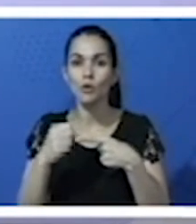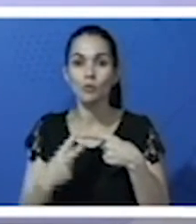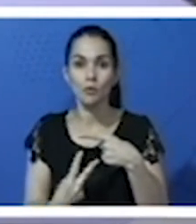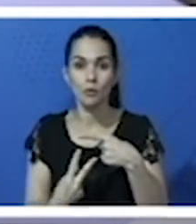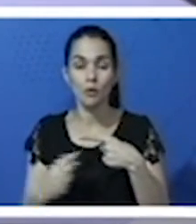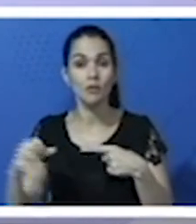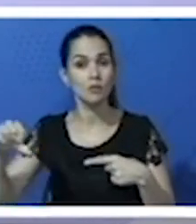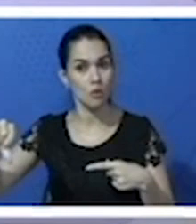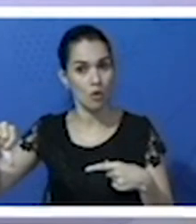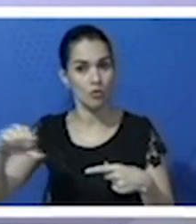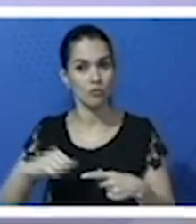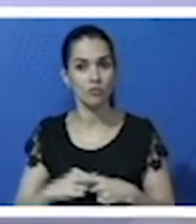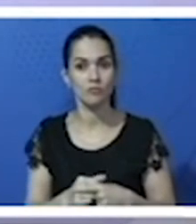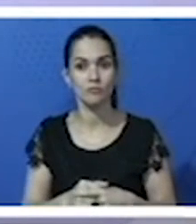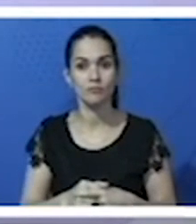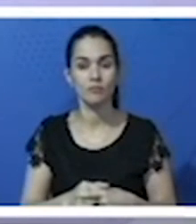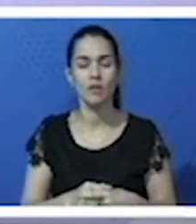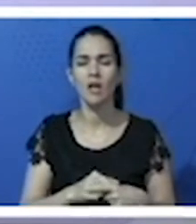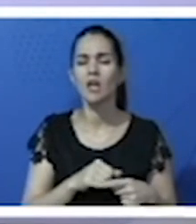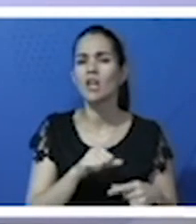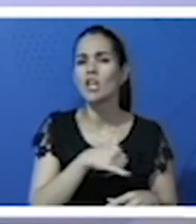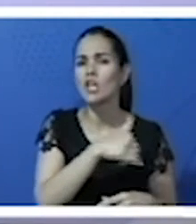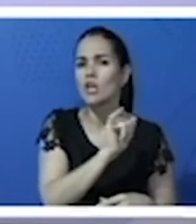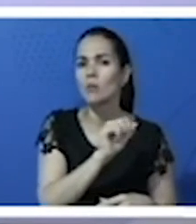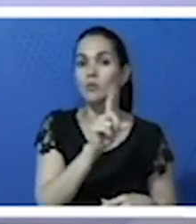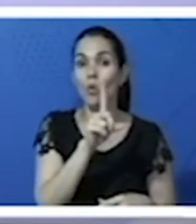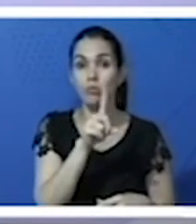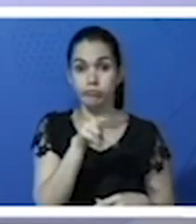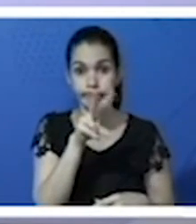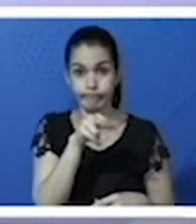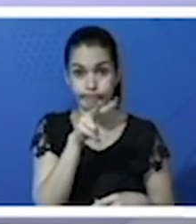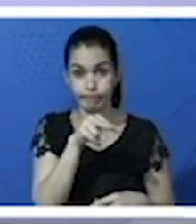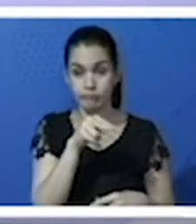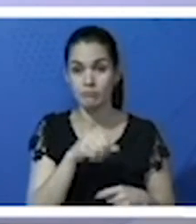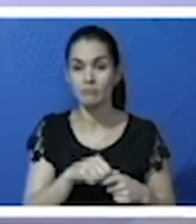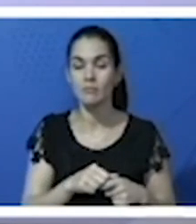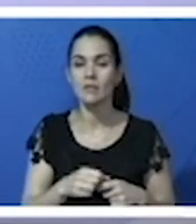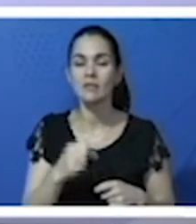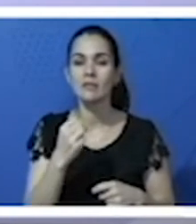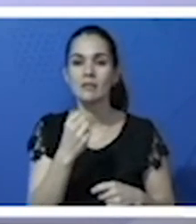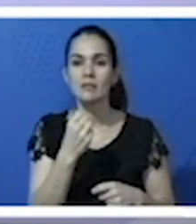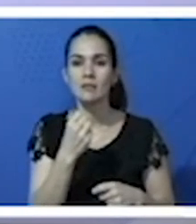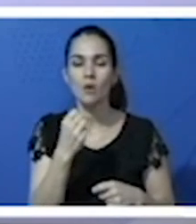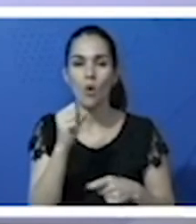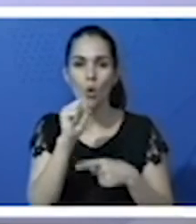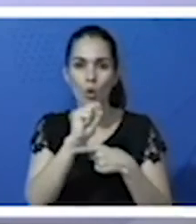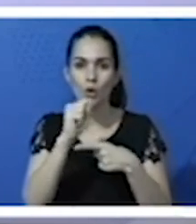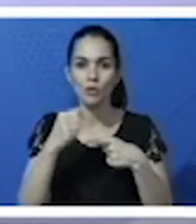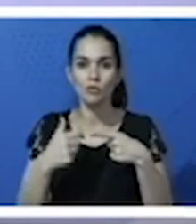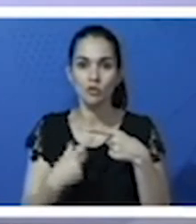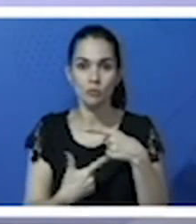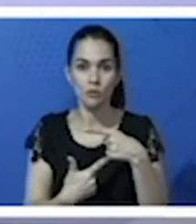9. 13 menos 5 dá 8, 8 dividido por 2 dá 4.